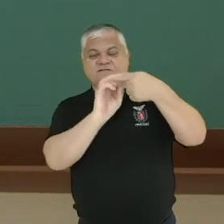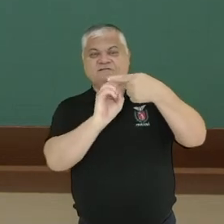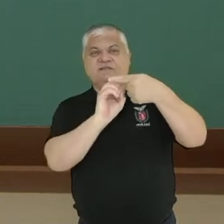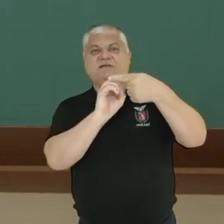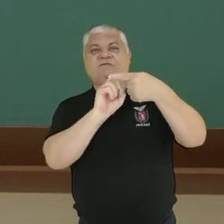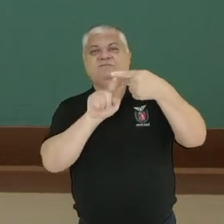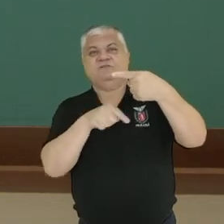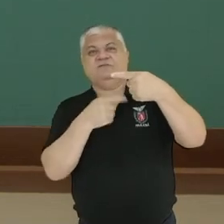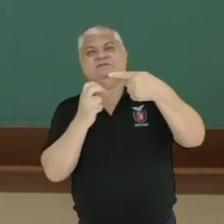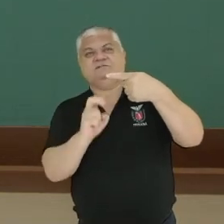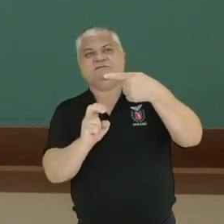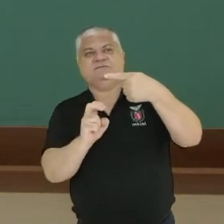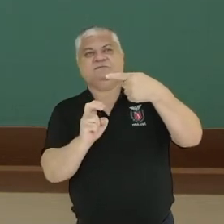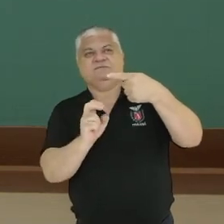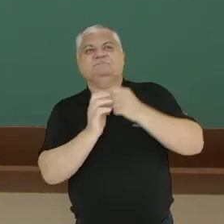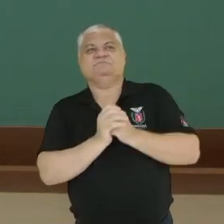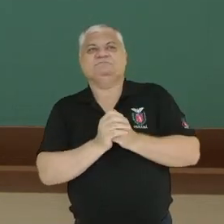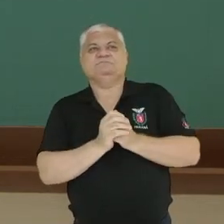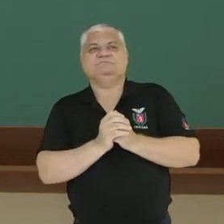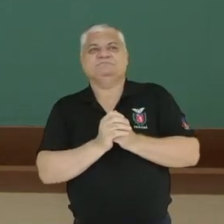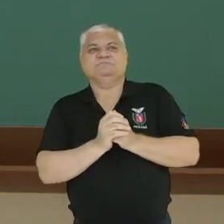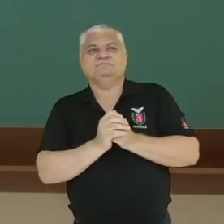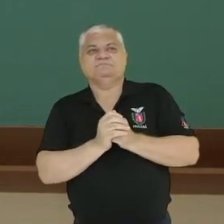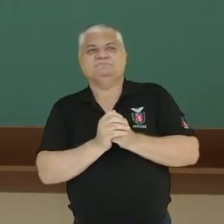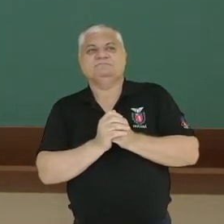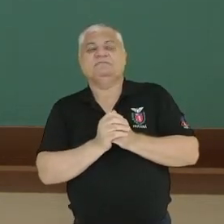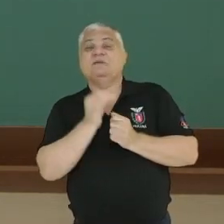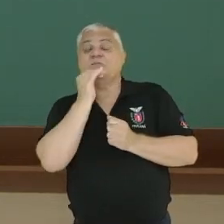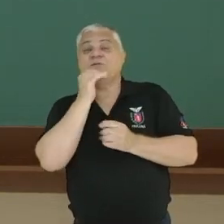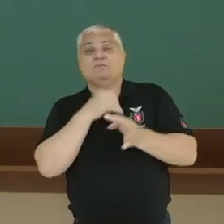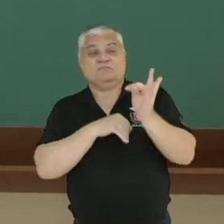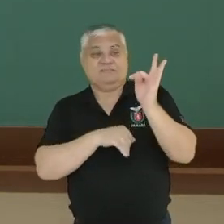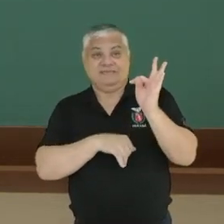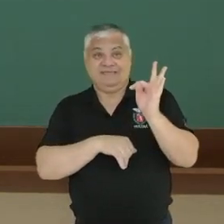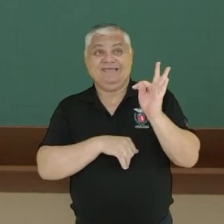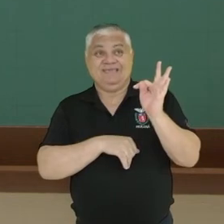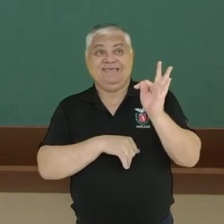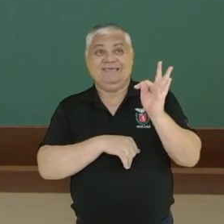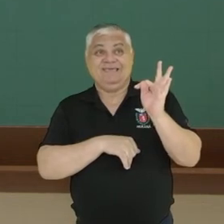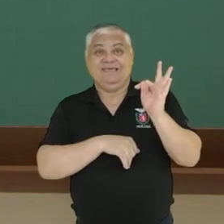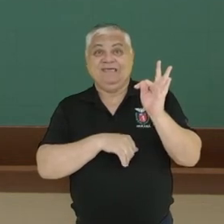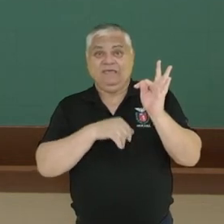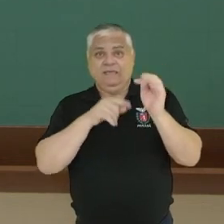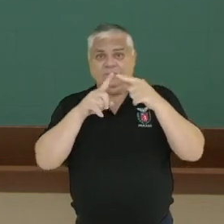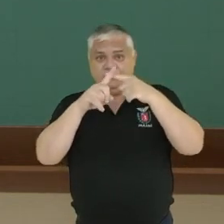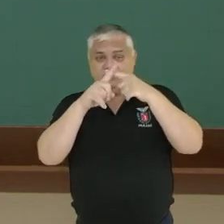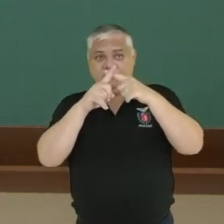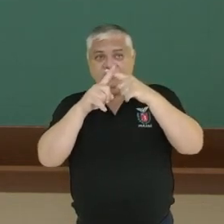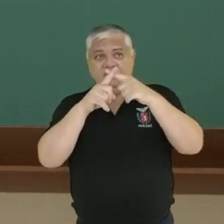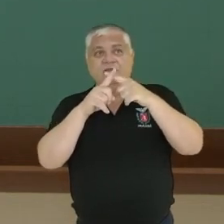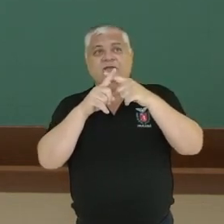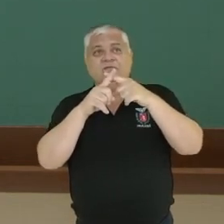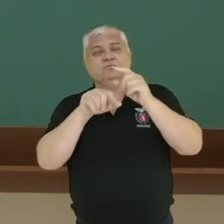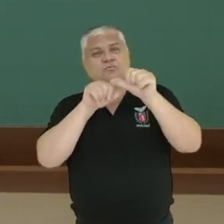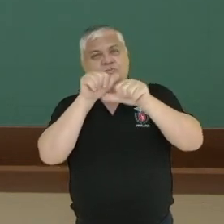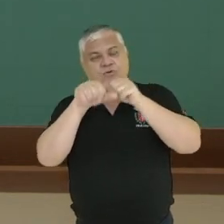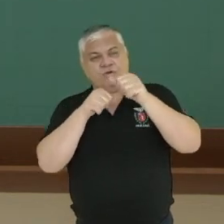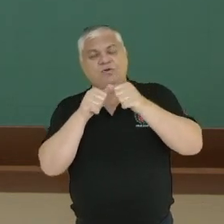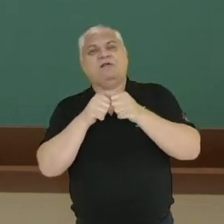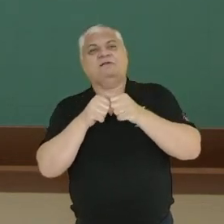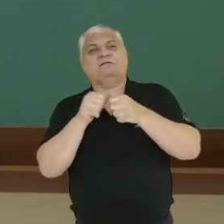de 0,5. Porém, esse t passa multiplicando, então já mostramos isso aqui.